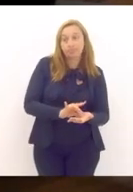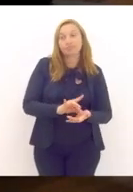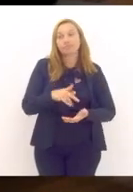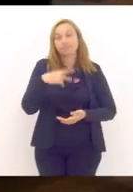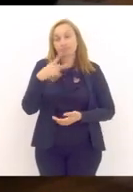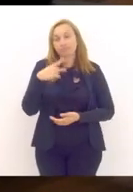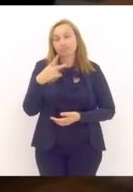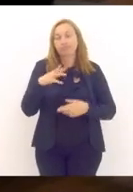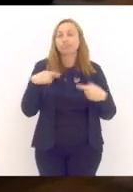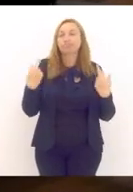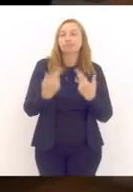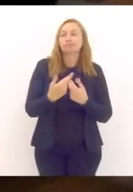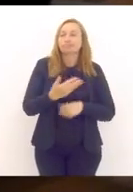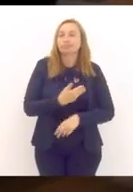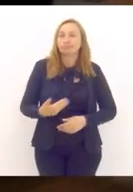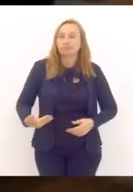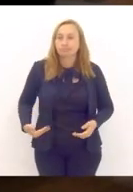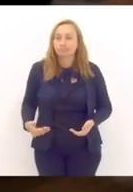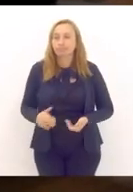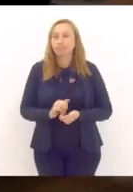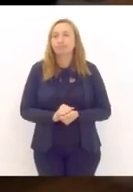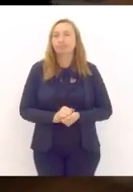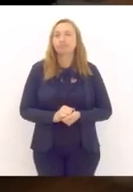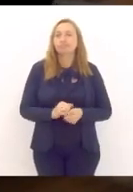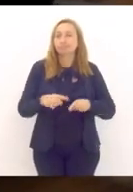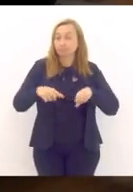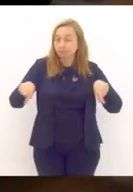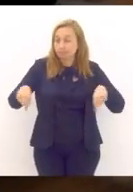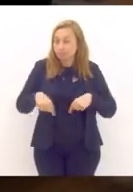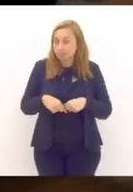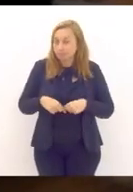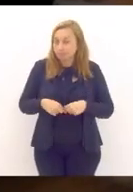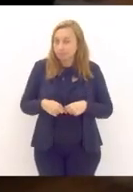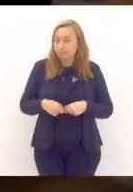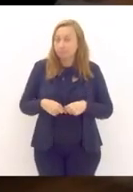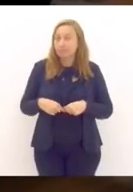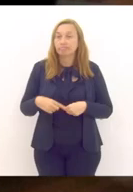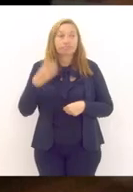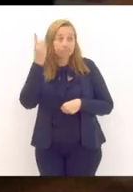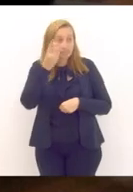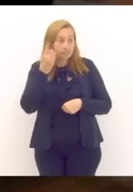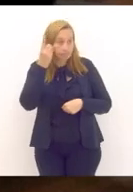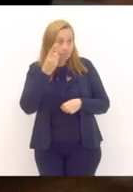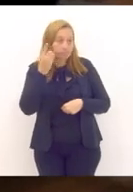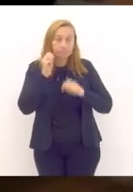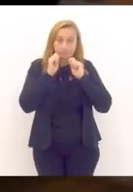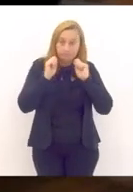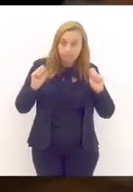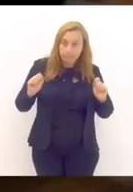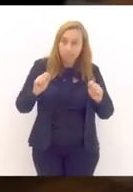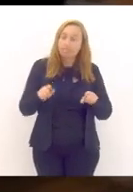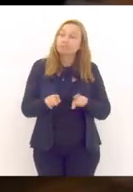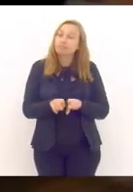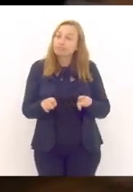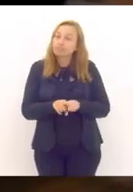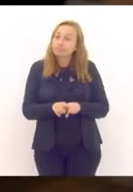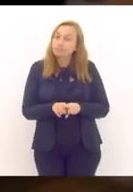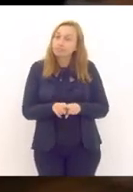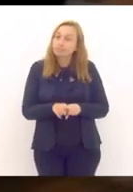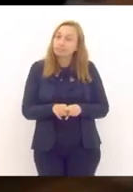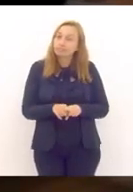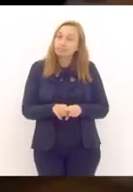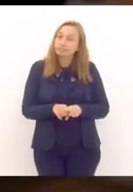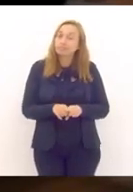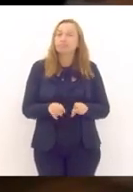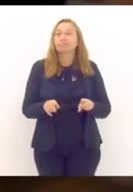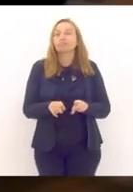falando de uma audiência pública, nós estamos aqui numa sala onde estão presentes deputados, assessoria, mas também temos o público